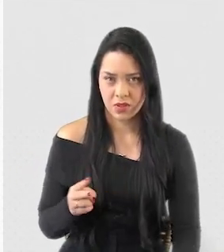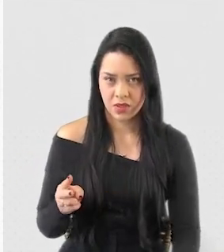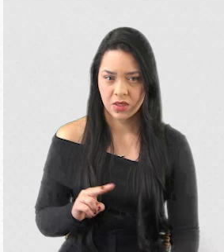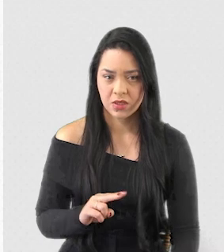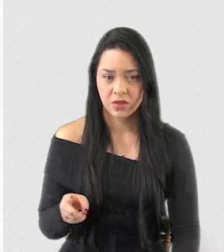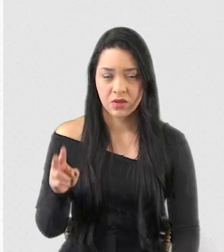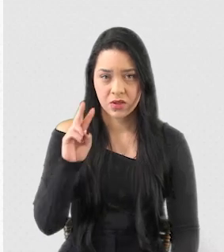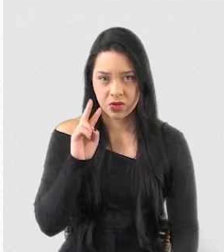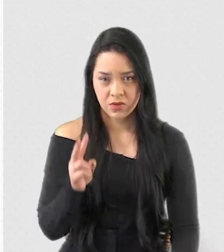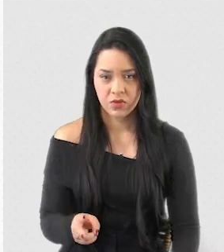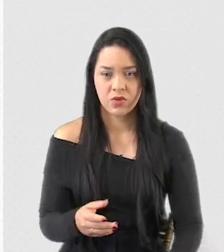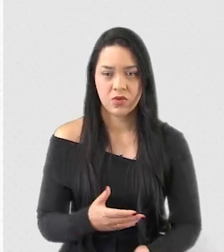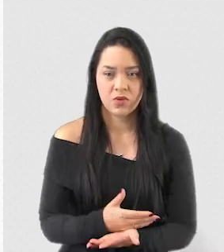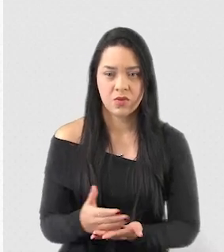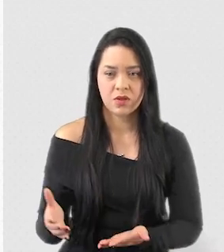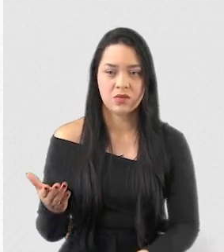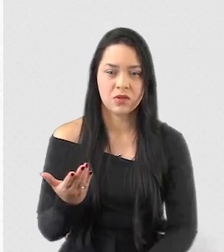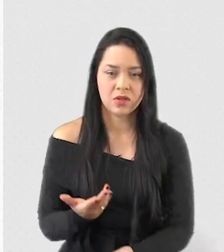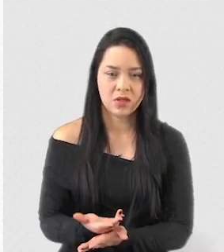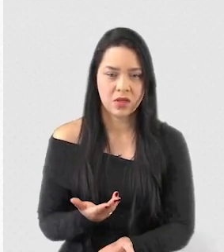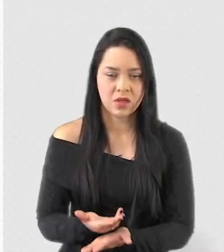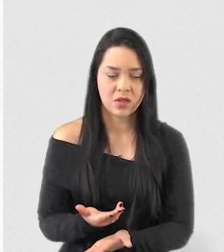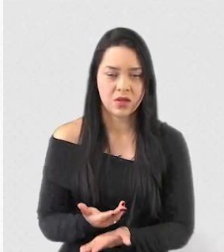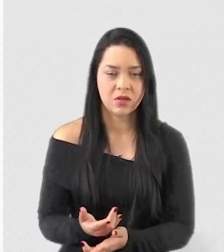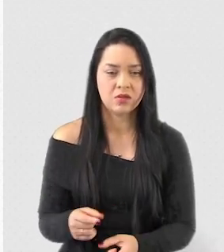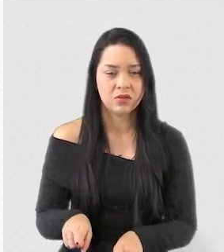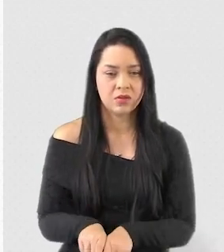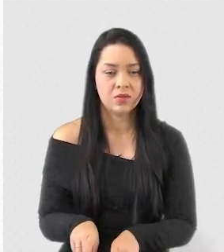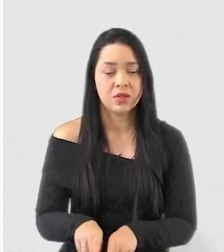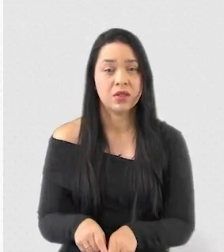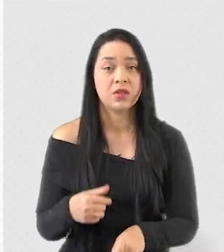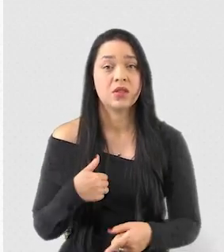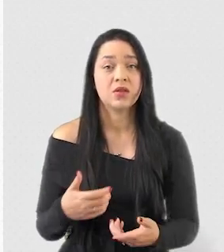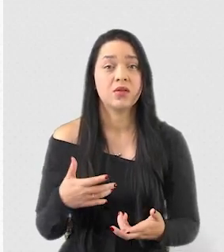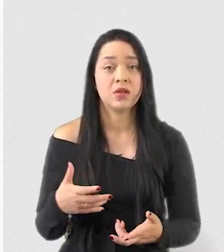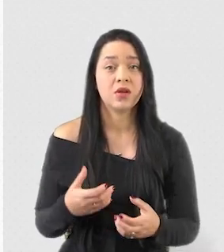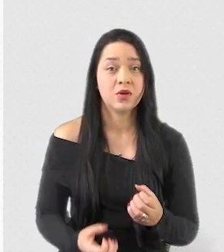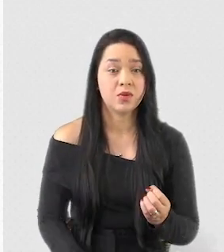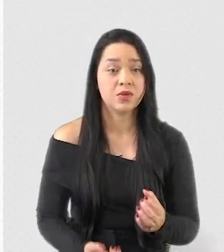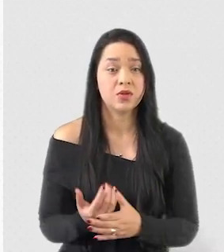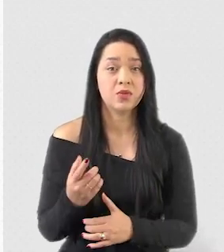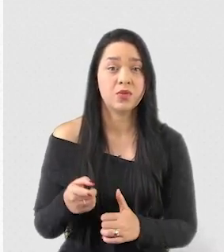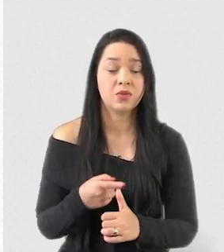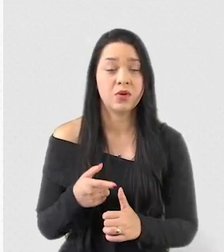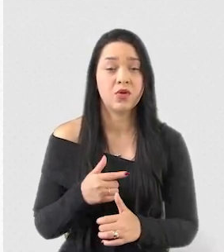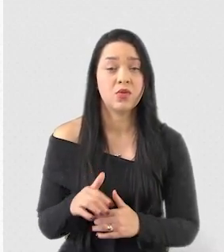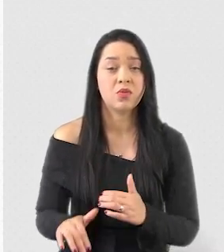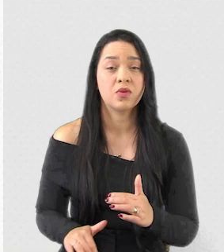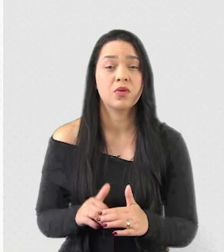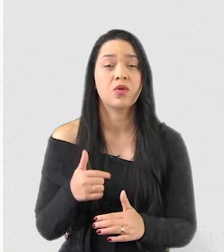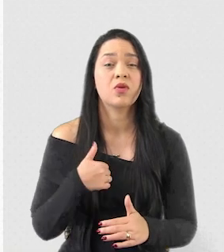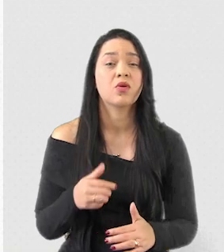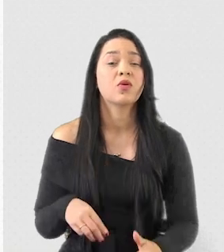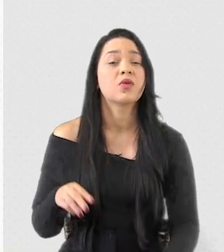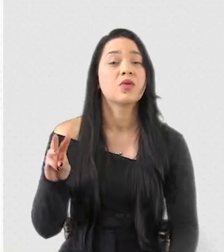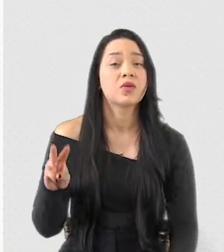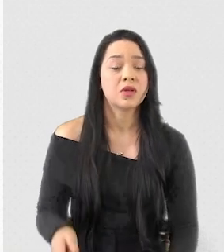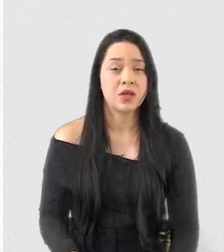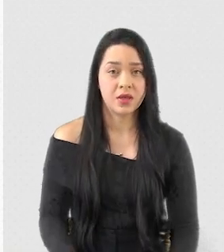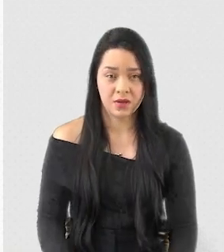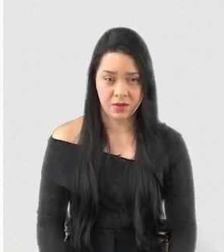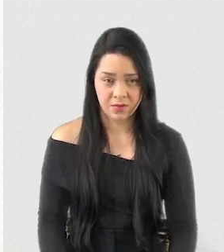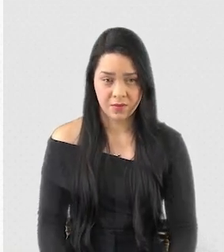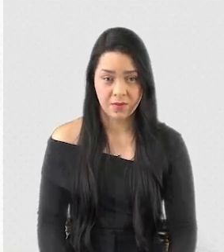Que a gente olhou no começo da nossa aula. Logo depois, então, quando eu quero produzir proteína, o primeiro processo que eu converso é quem? É o processo